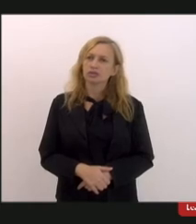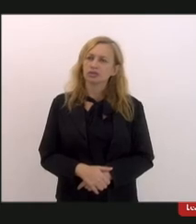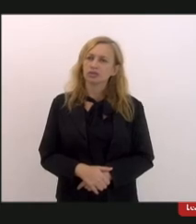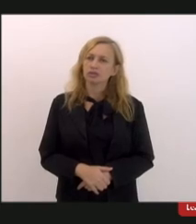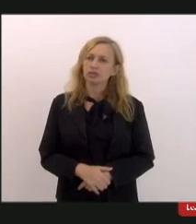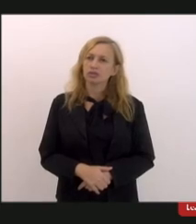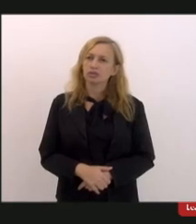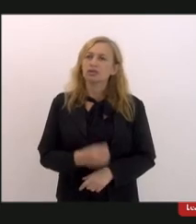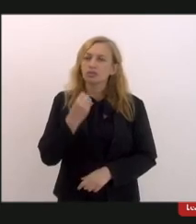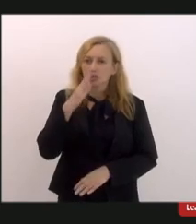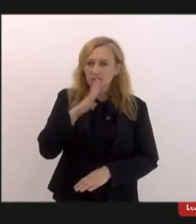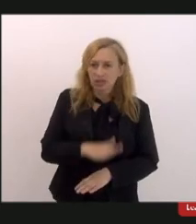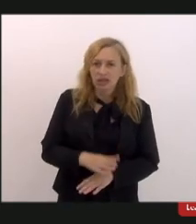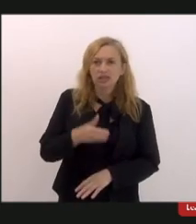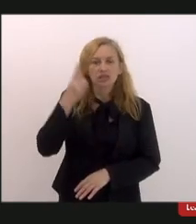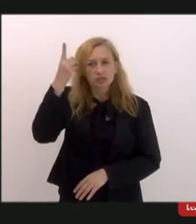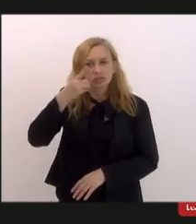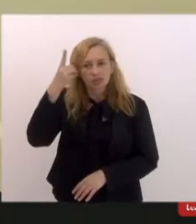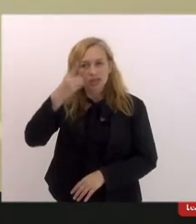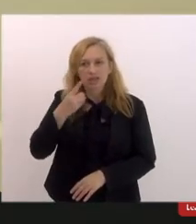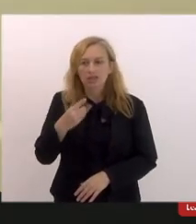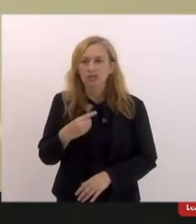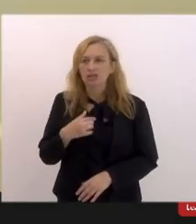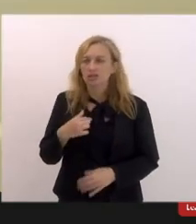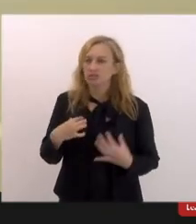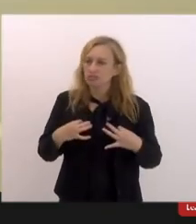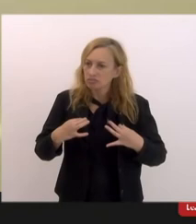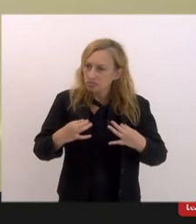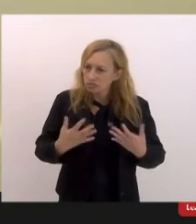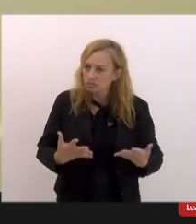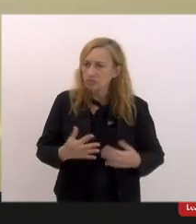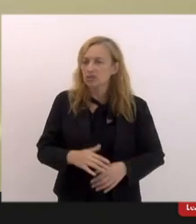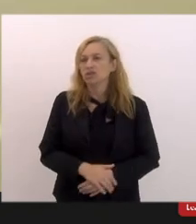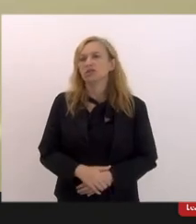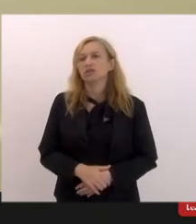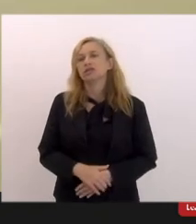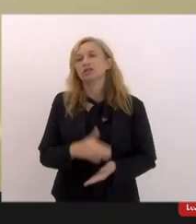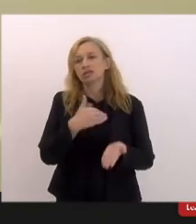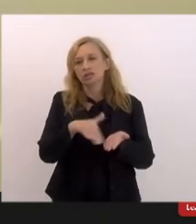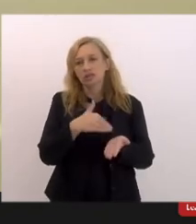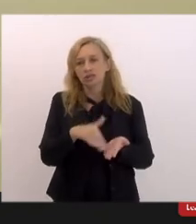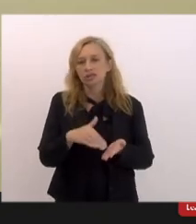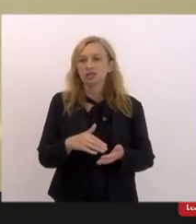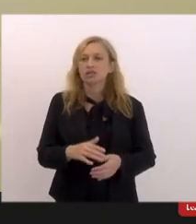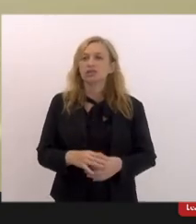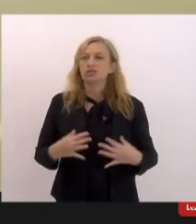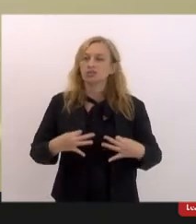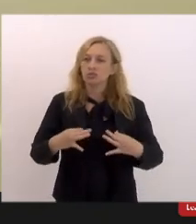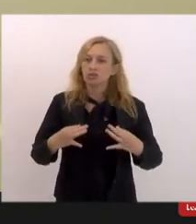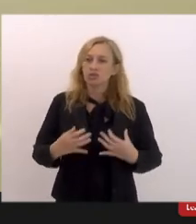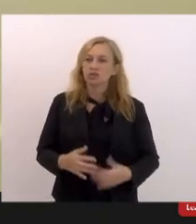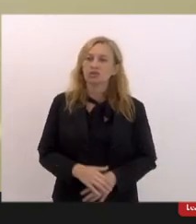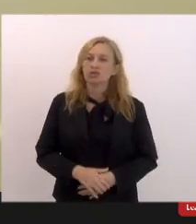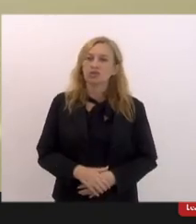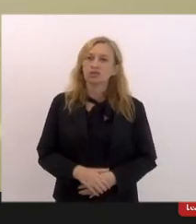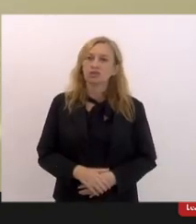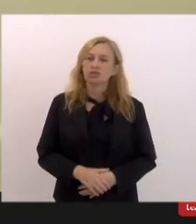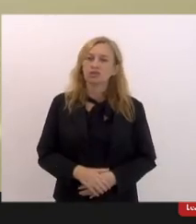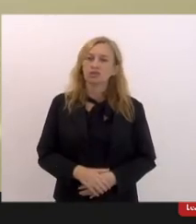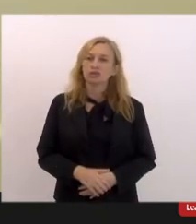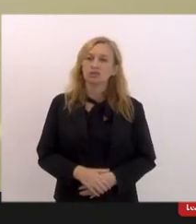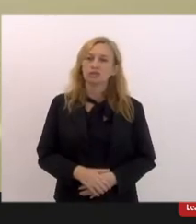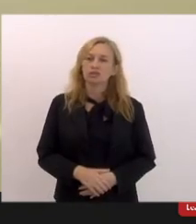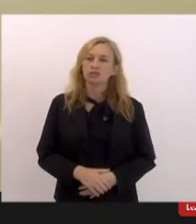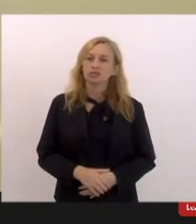Boa tarde, deputado. Eu fico aqui à disposição, tá? A secretaria está à disposição, para, inclusive para os encaminhamentos,